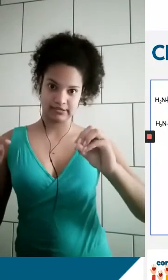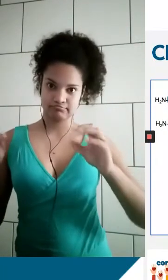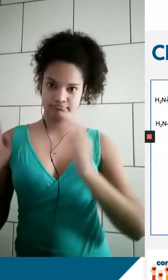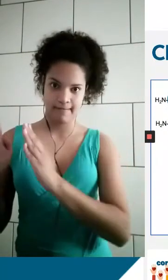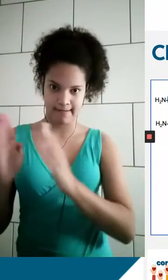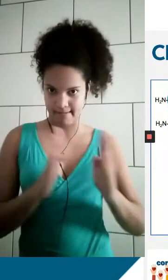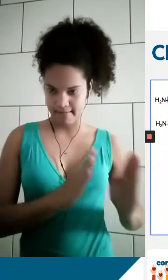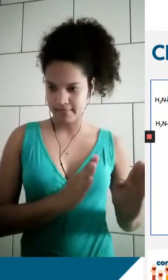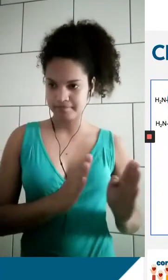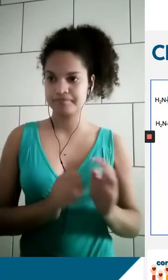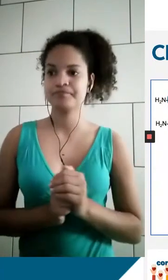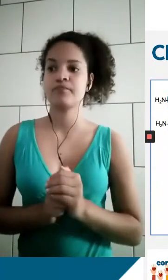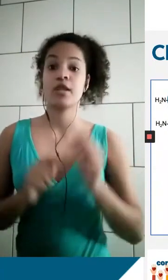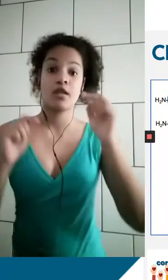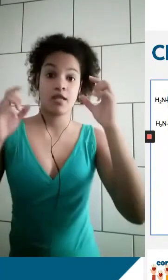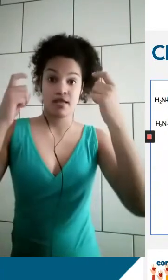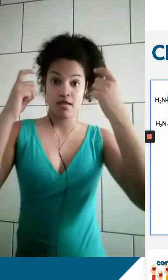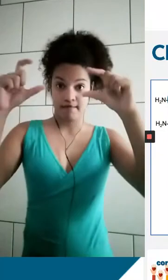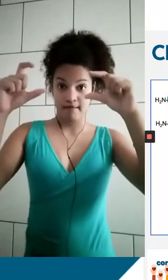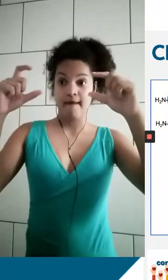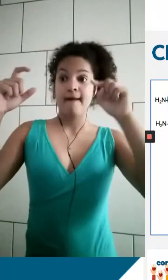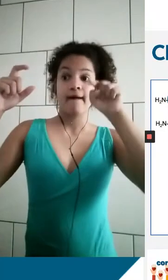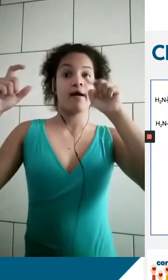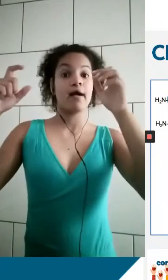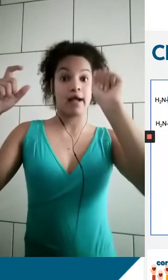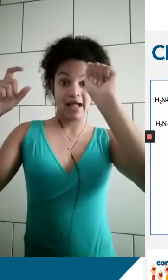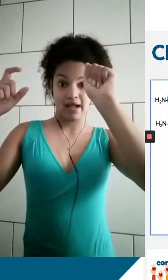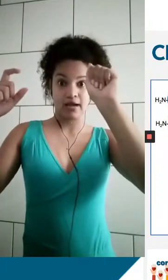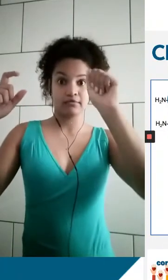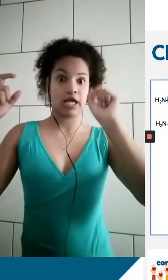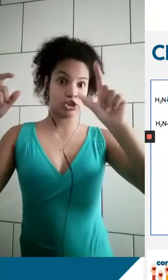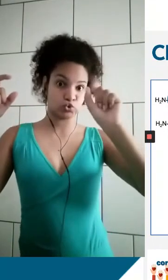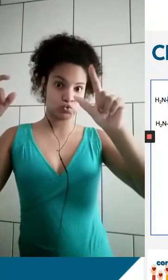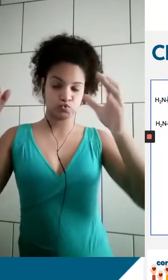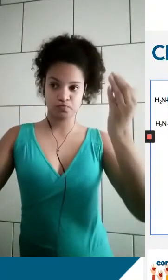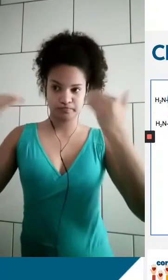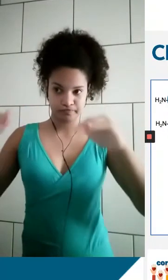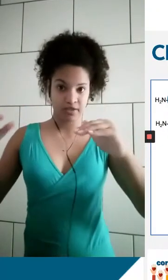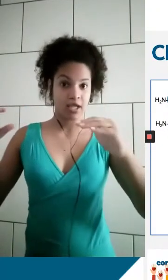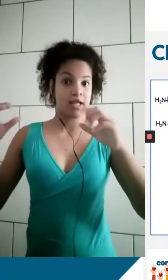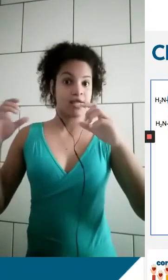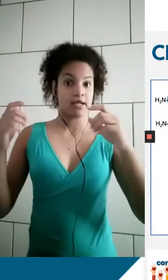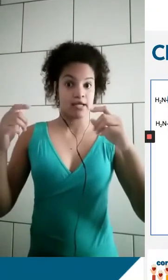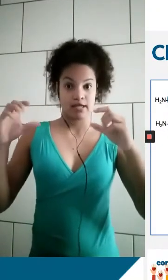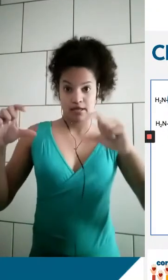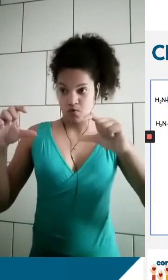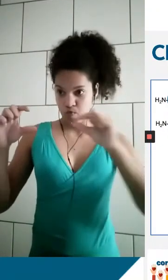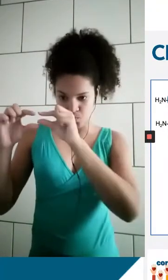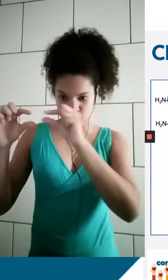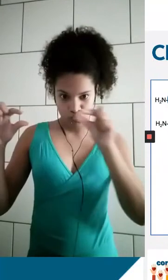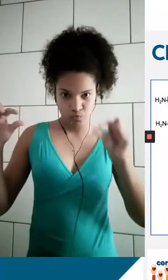A cadeia A é essa estrutura azul e a cadeia B formada por essa estrutura